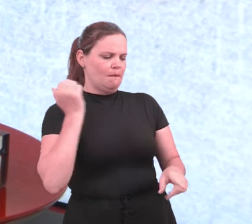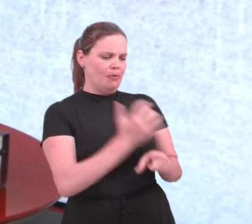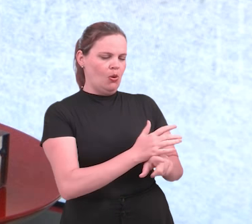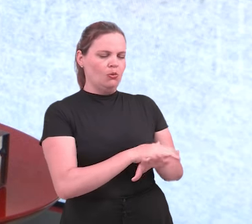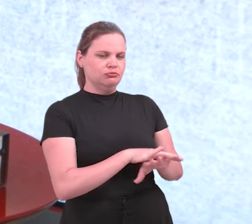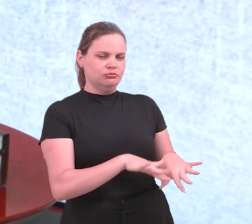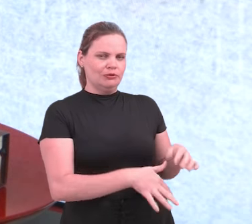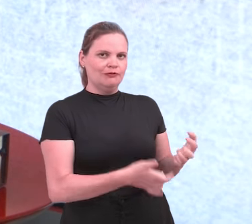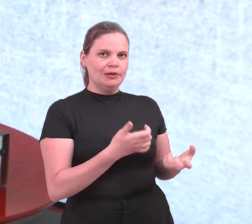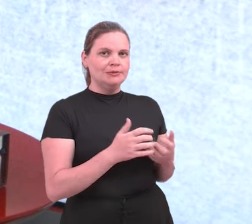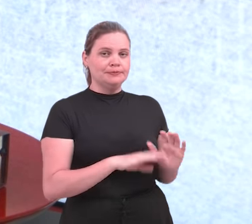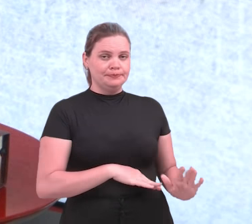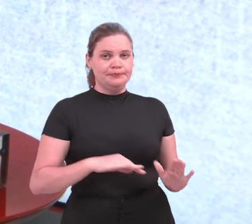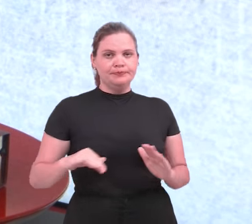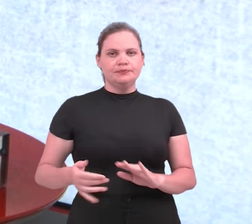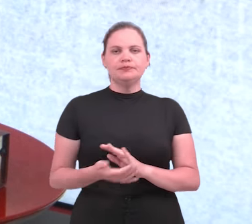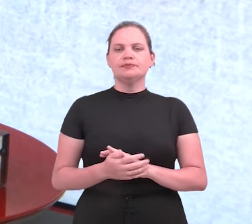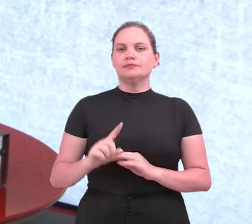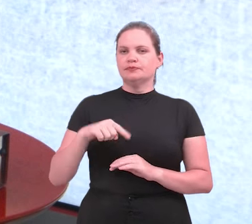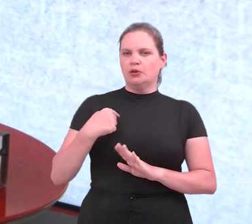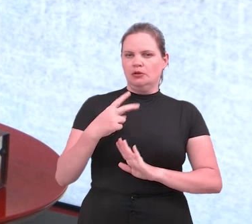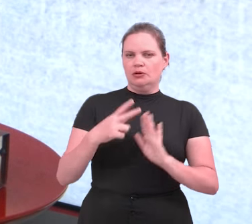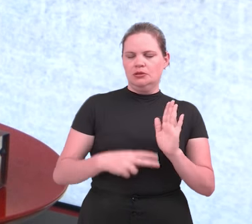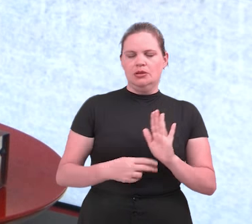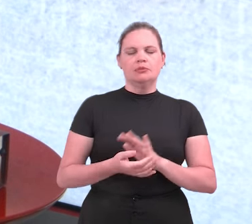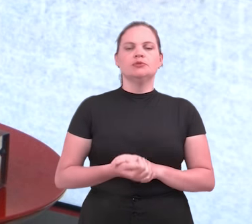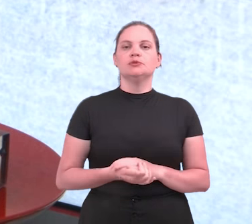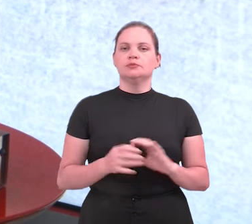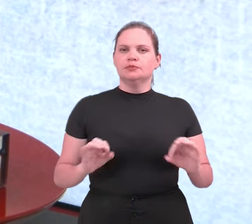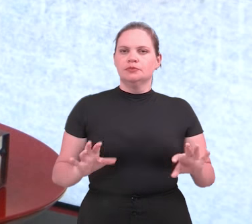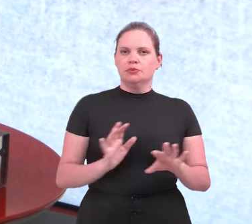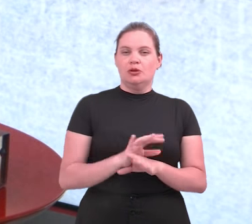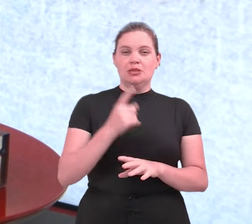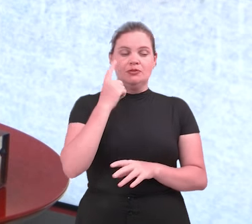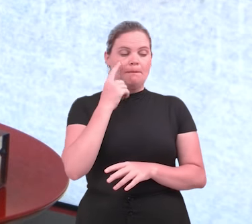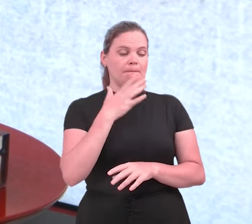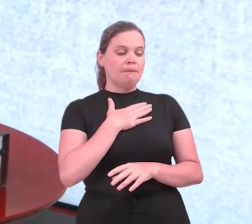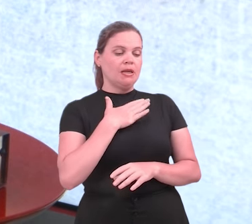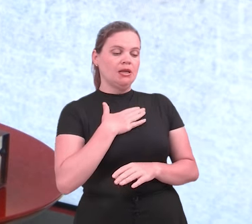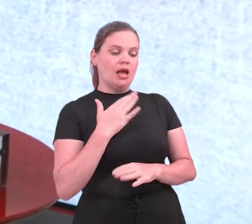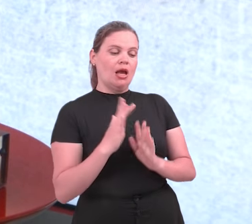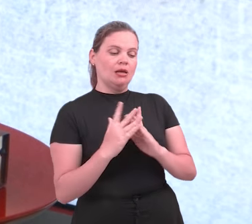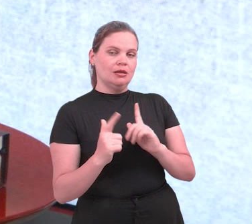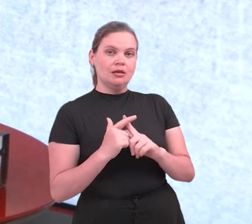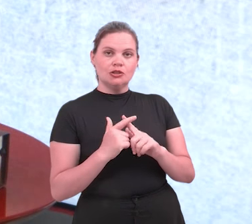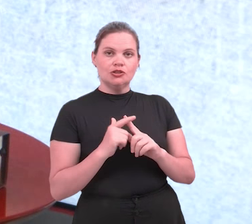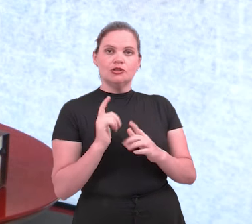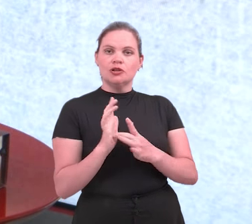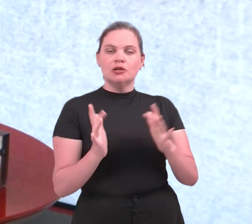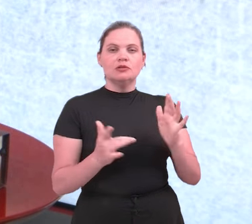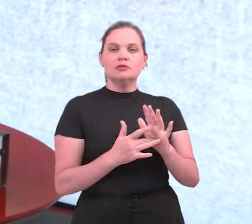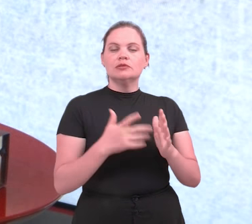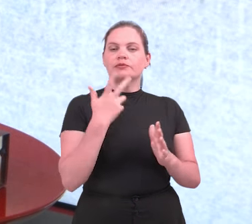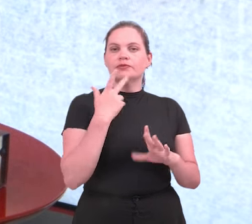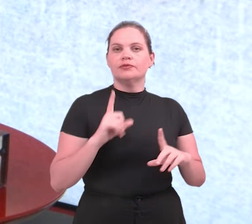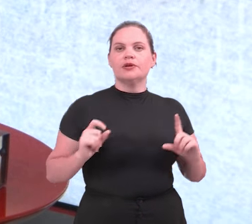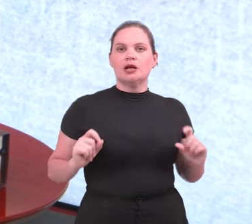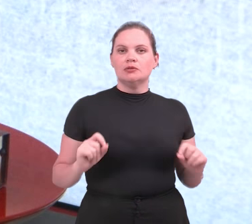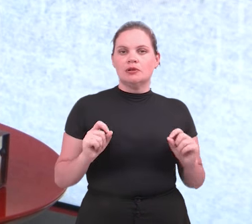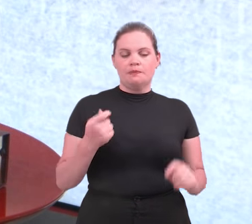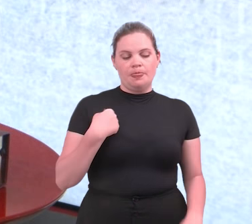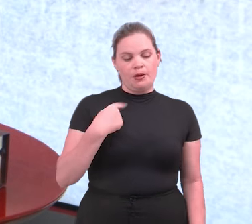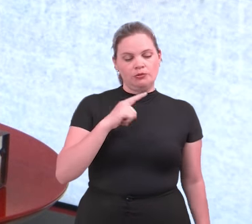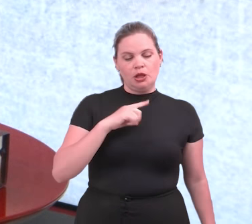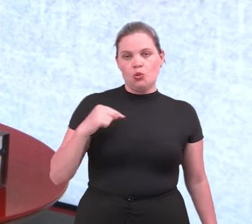18. Muito bem, portanto, com essa expressão minha igreja, Jesus afirma que ele possui